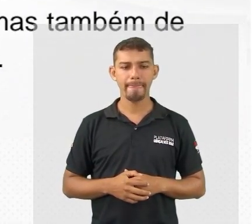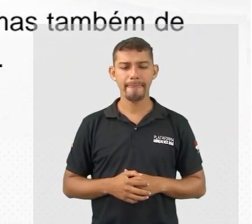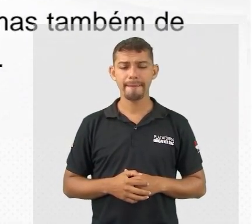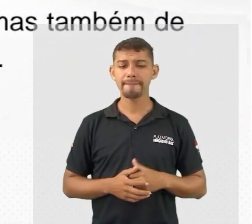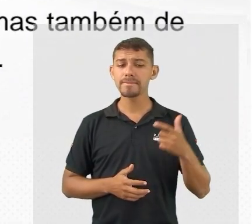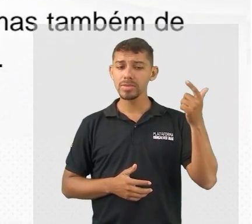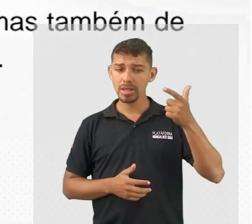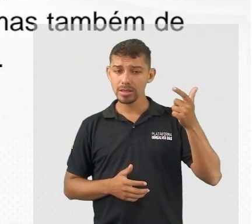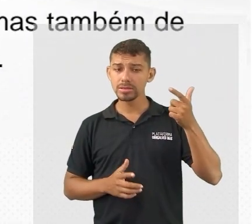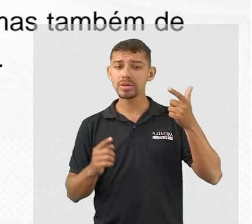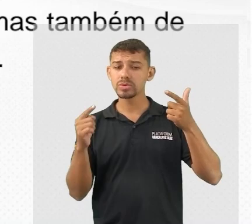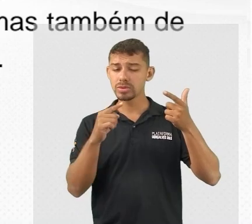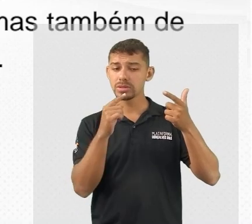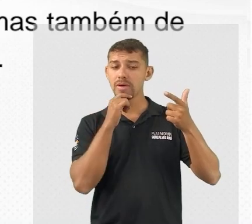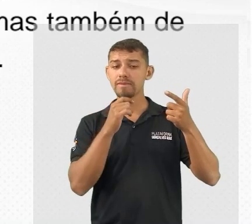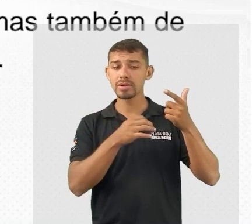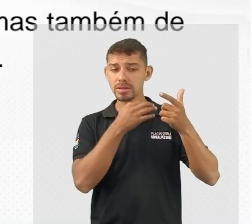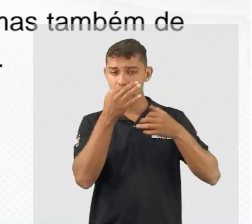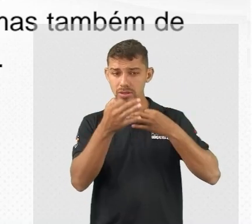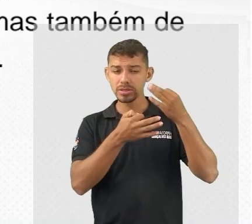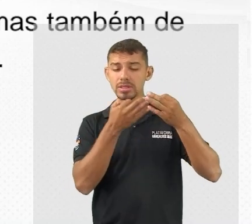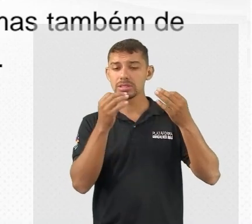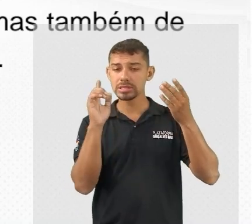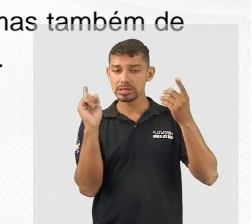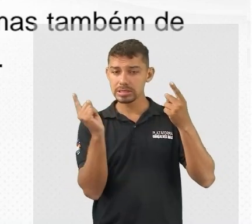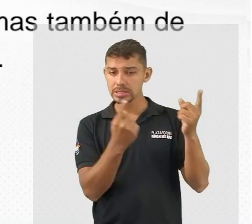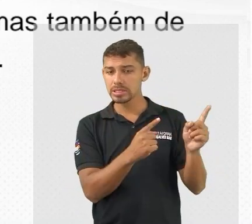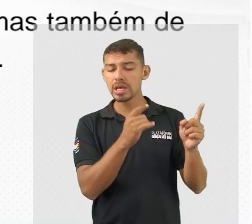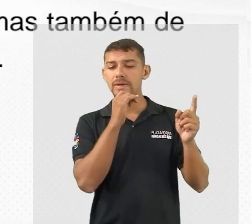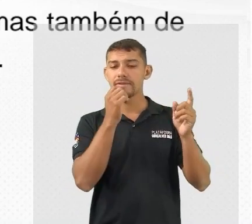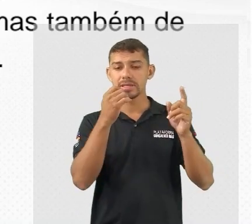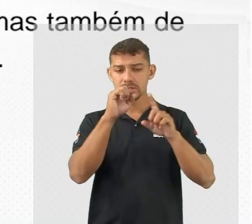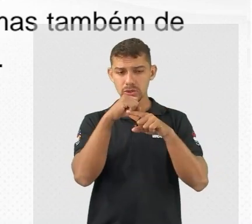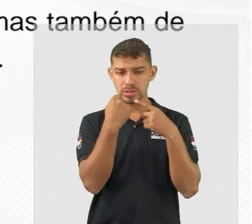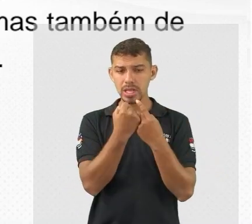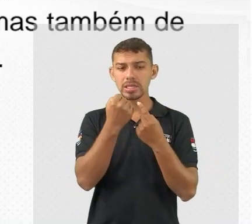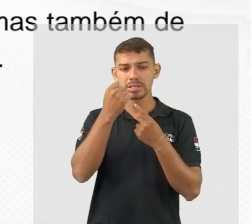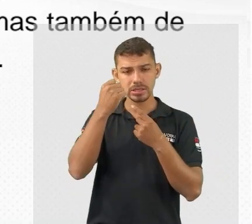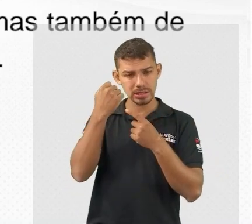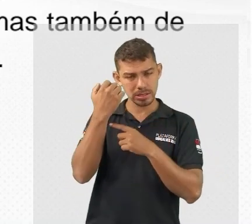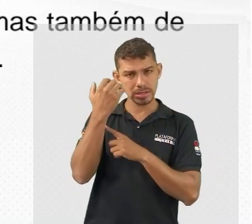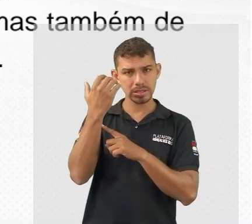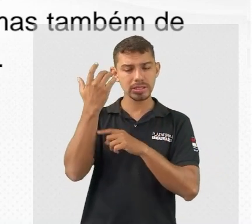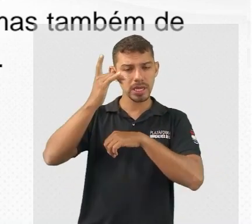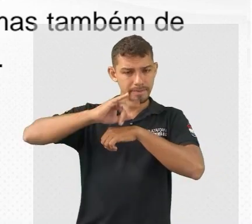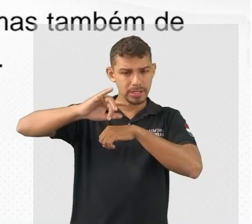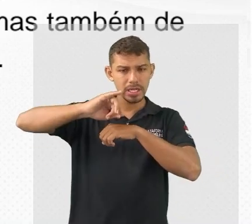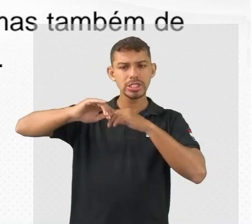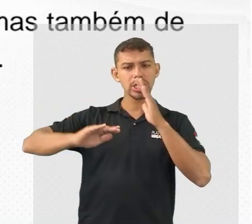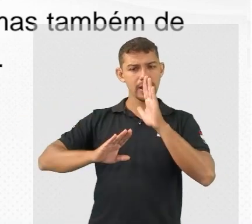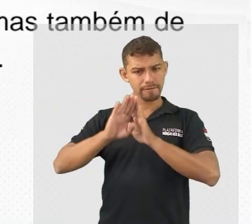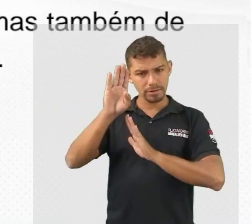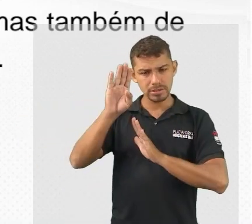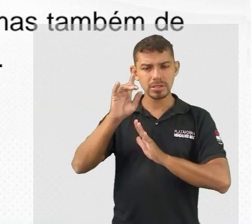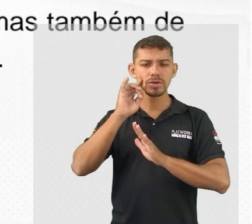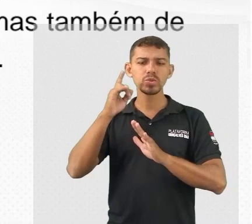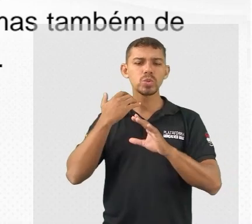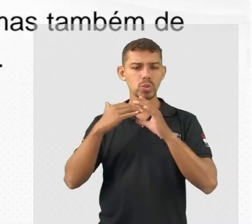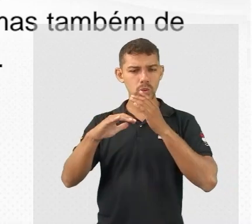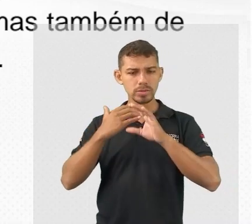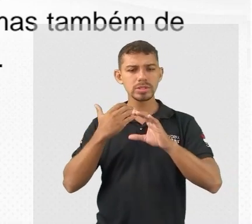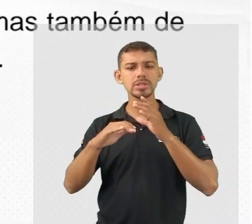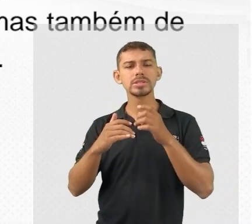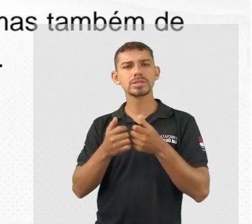Segundo eles, né, esses autores citados, na sociedade capitalista avançada, os meios de comunicação